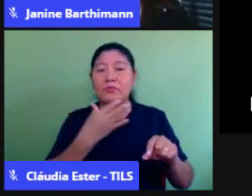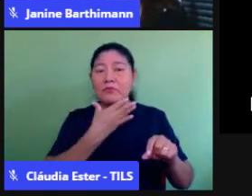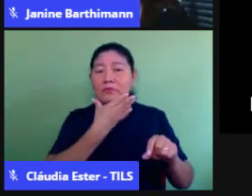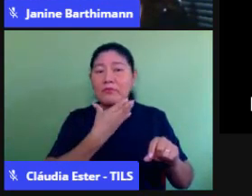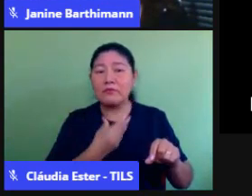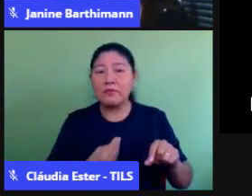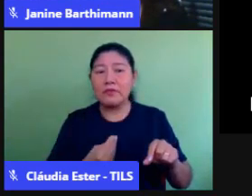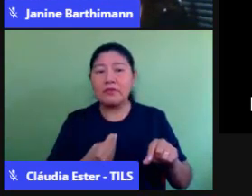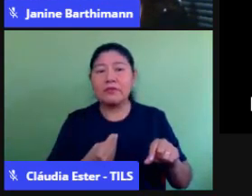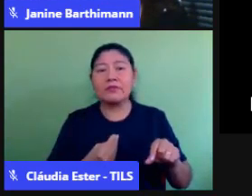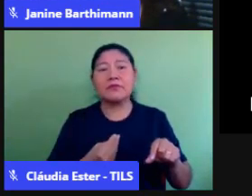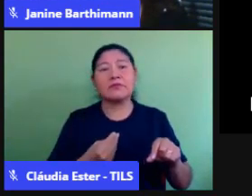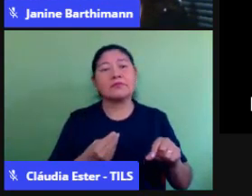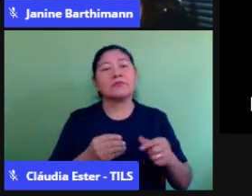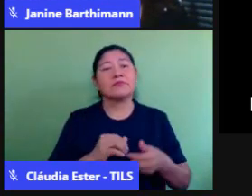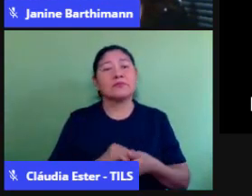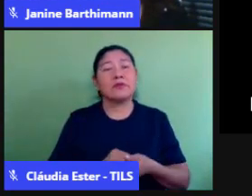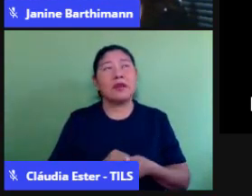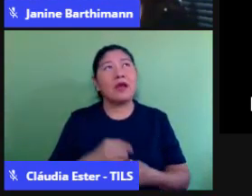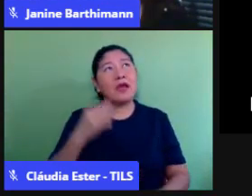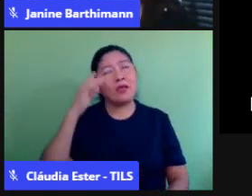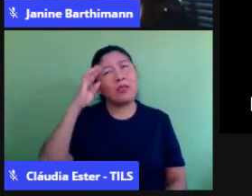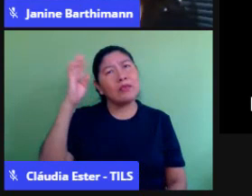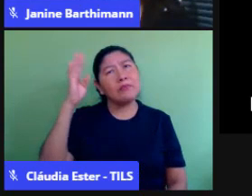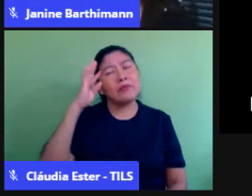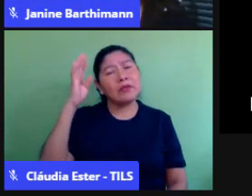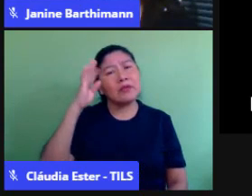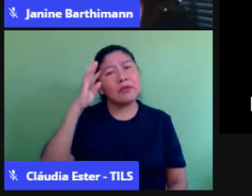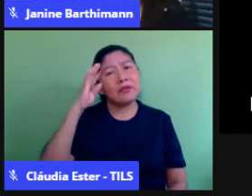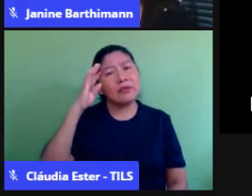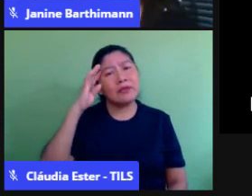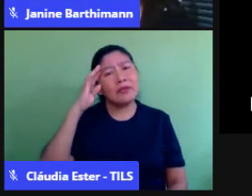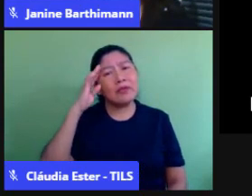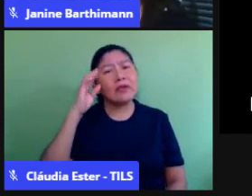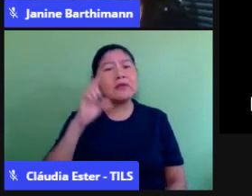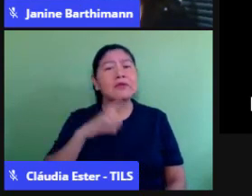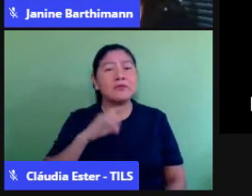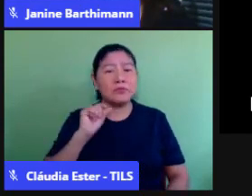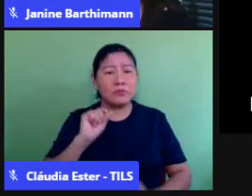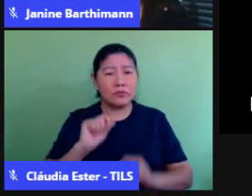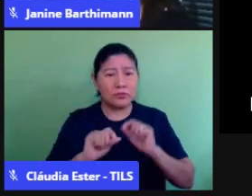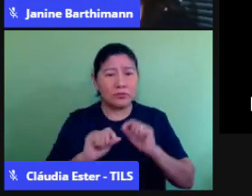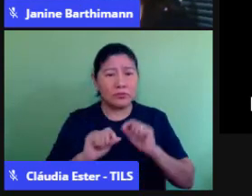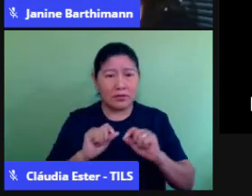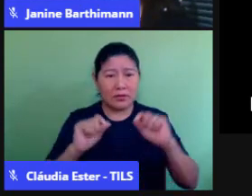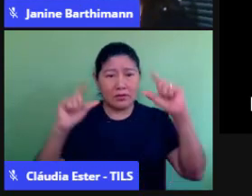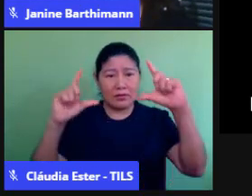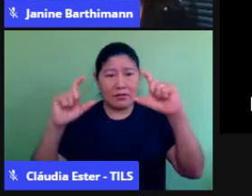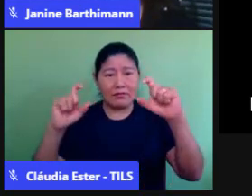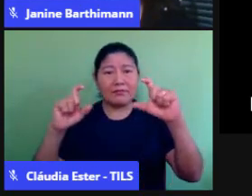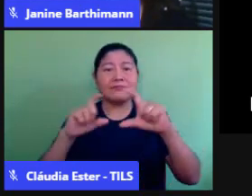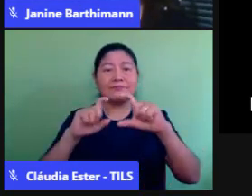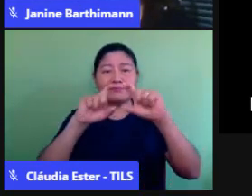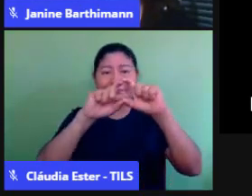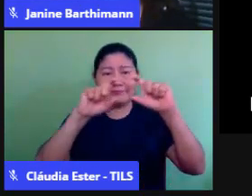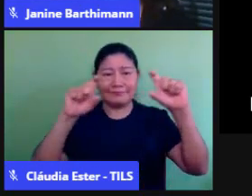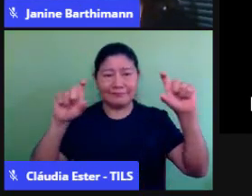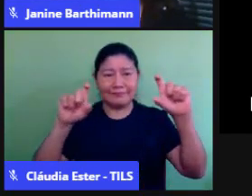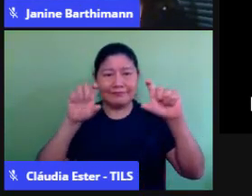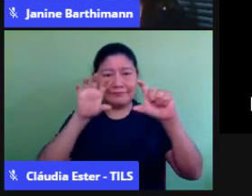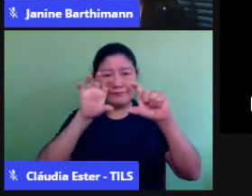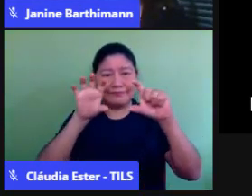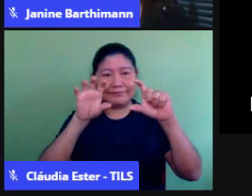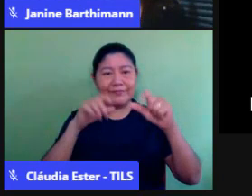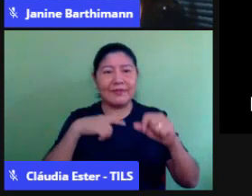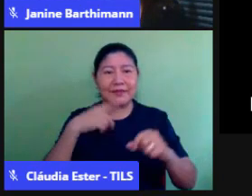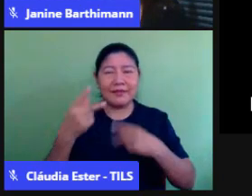e se educam os seres humanos. Eu lembrei de uma chargezinha que muitos devem conhecer, de um passarinho, que a mãe